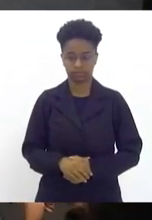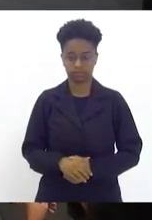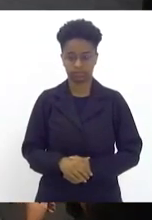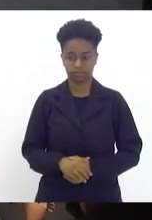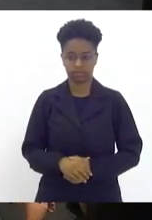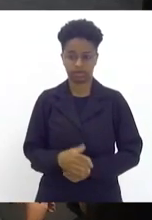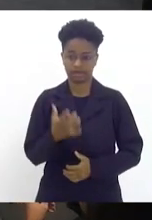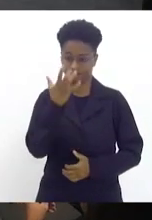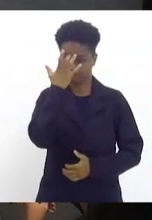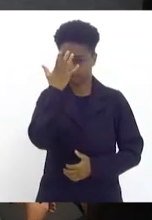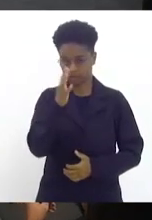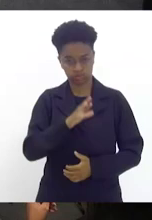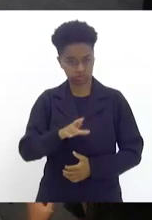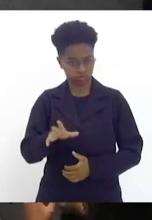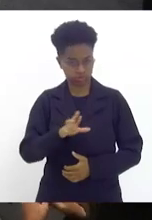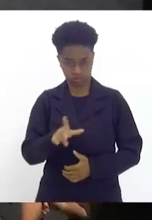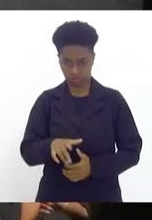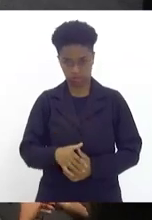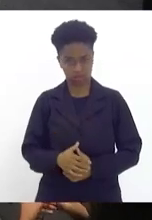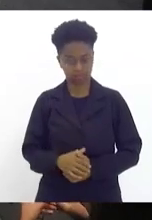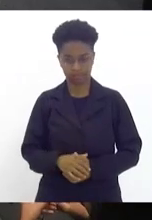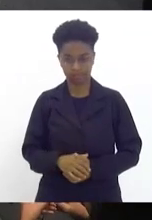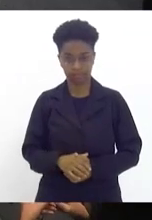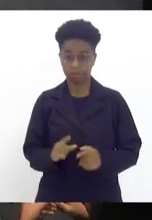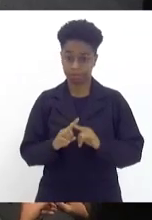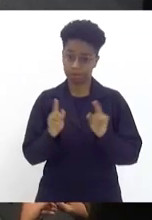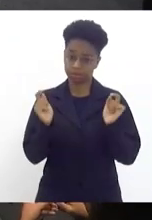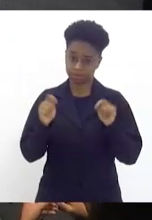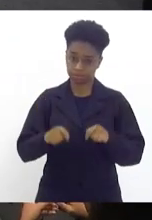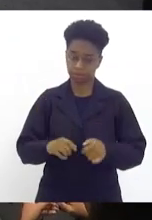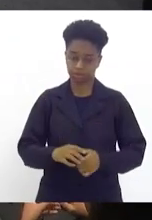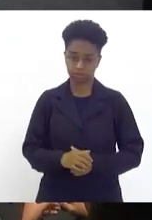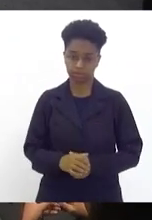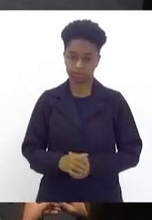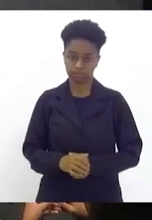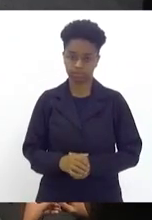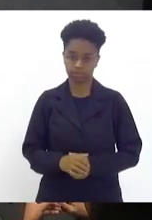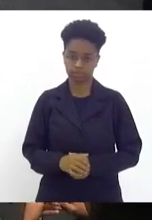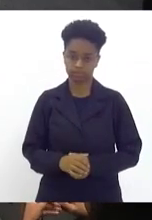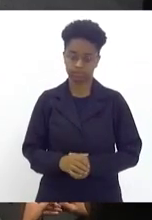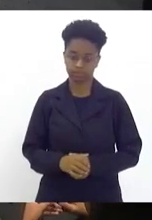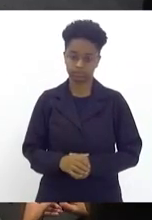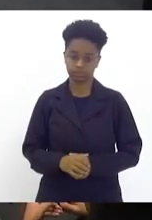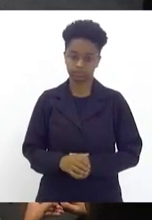Não é fácil. Mas é possível, tá?